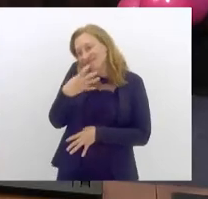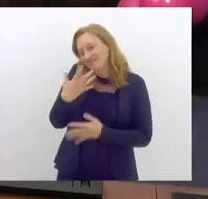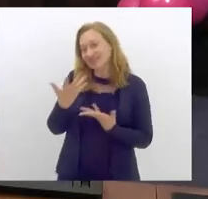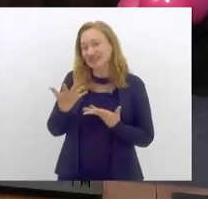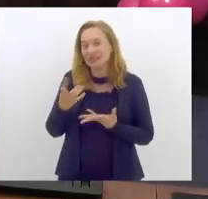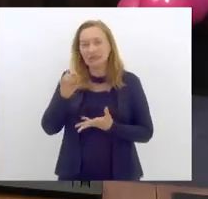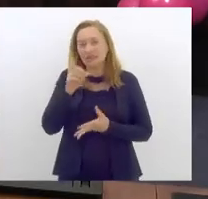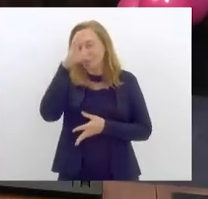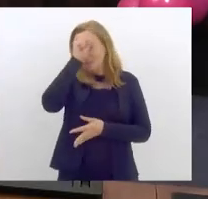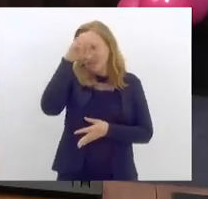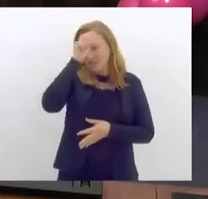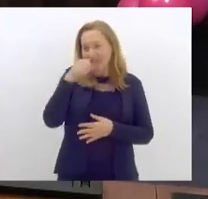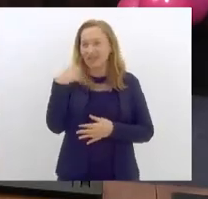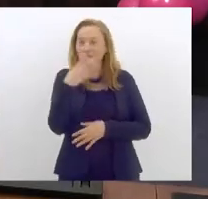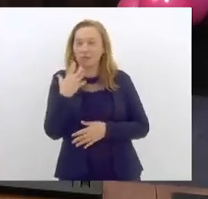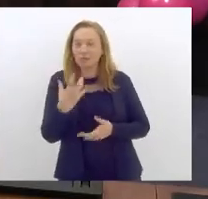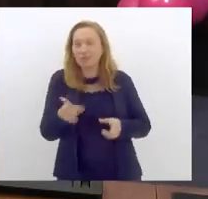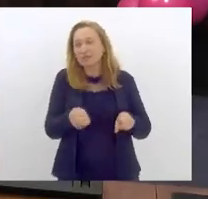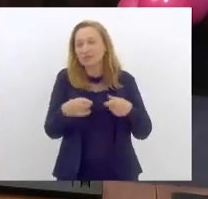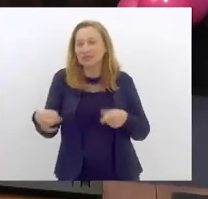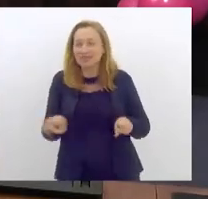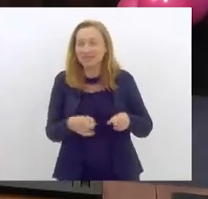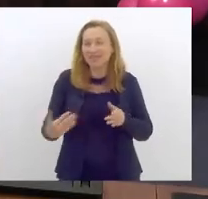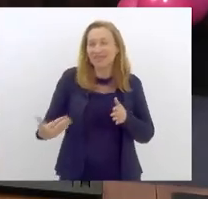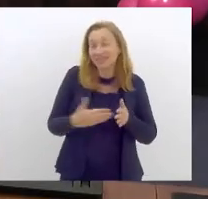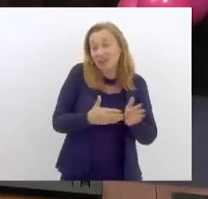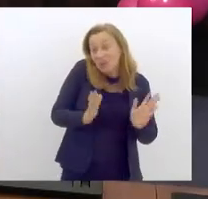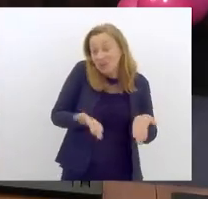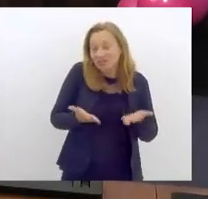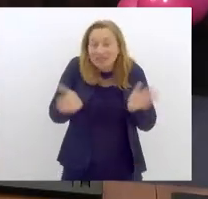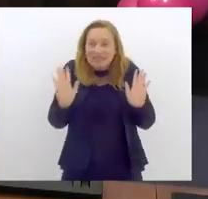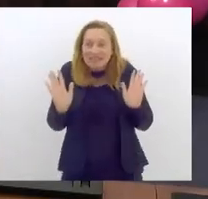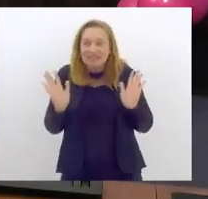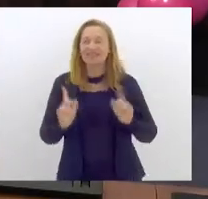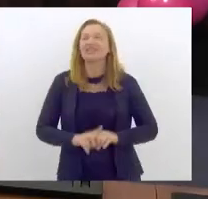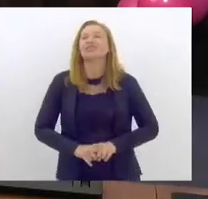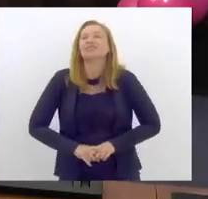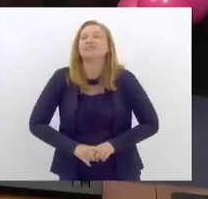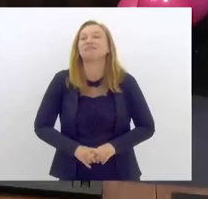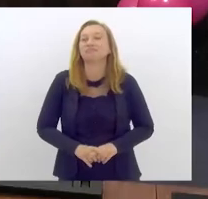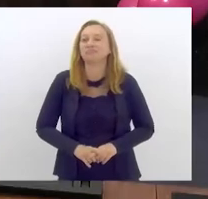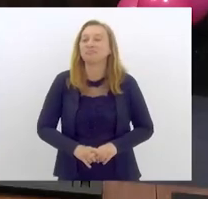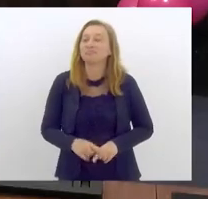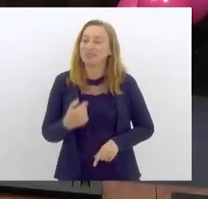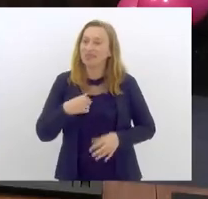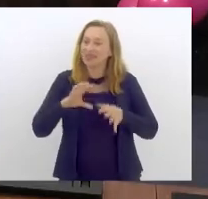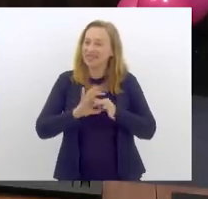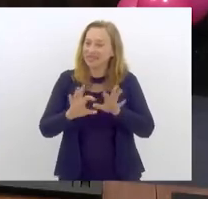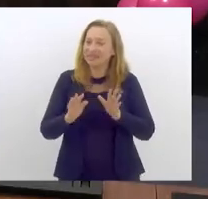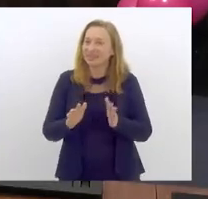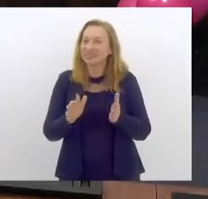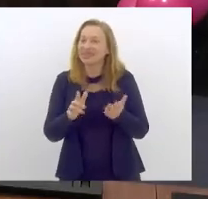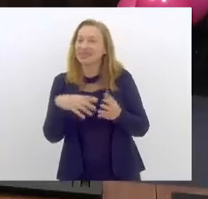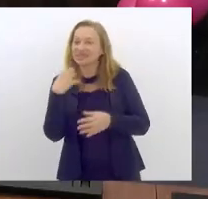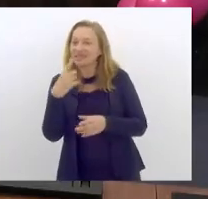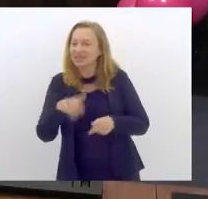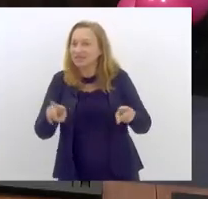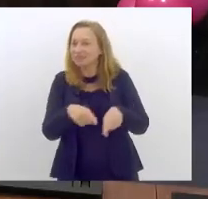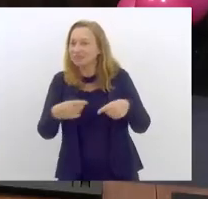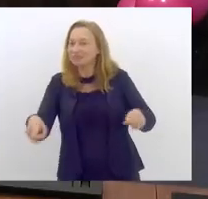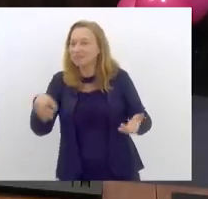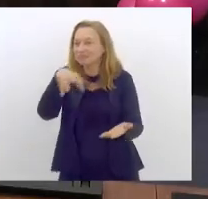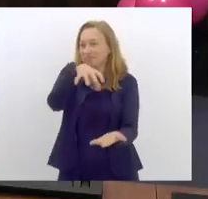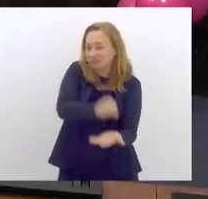não ter aprendido ainda a música de segunda para agora professores mas eu vou deixar essa música ela tá registrada